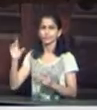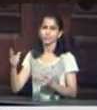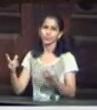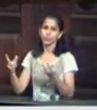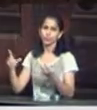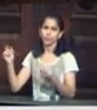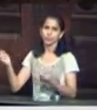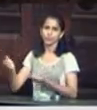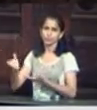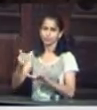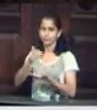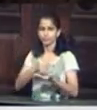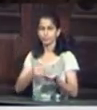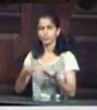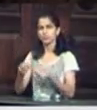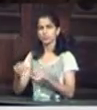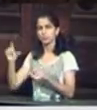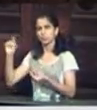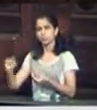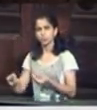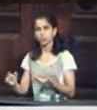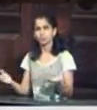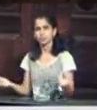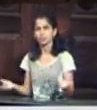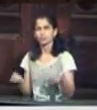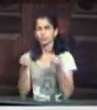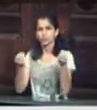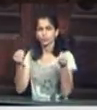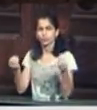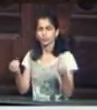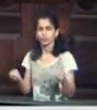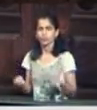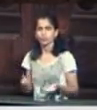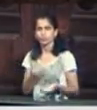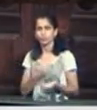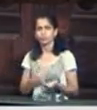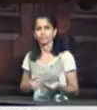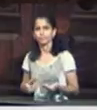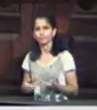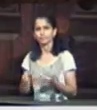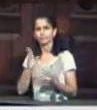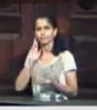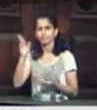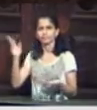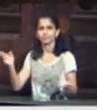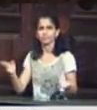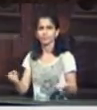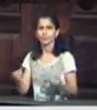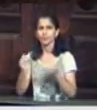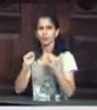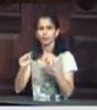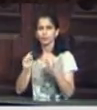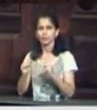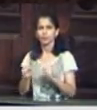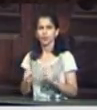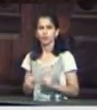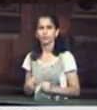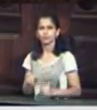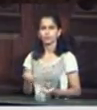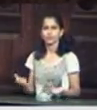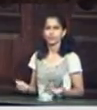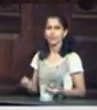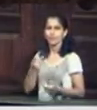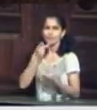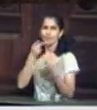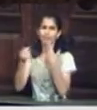líquida. Ora bolas, que representante do governo, que membro da base tem o desplante de vir